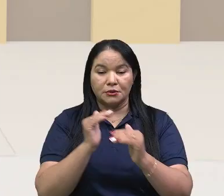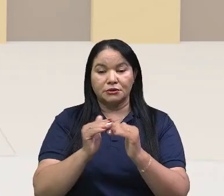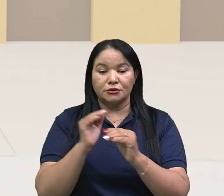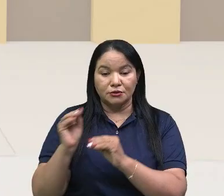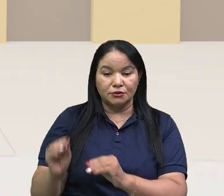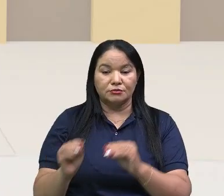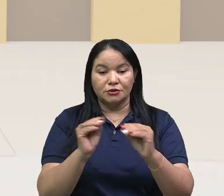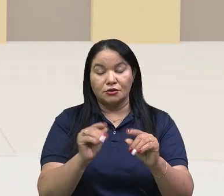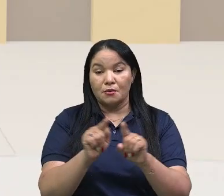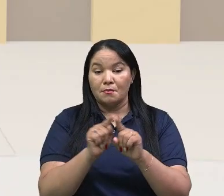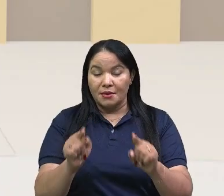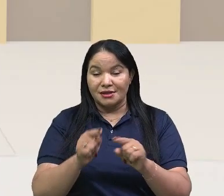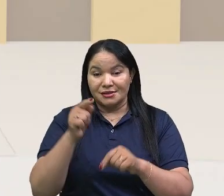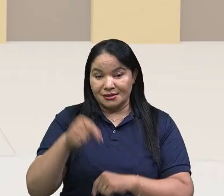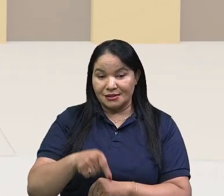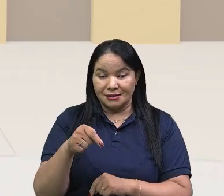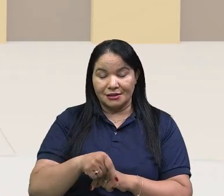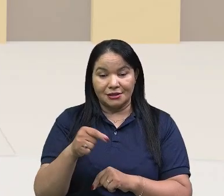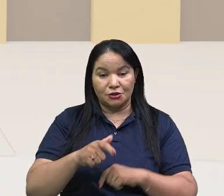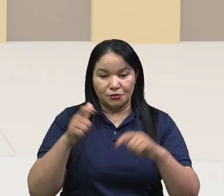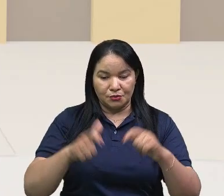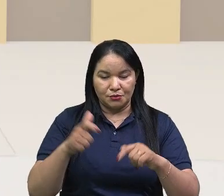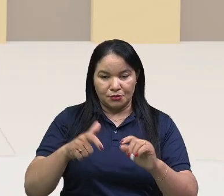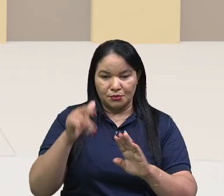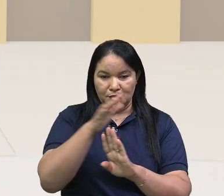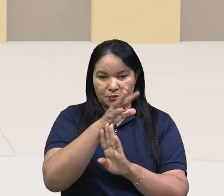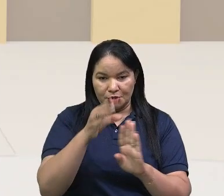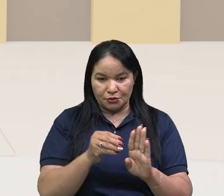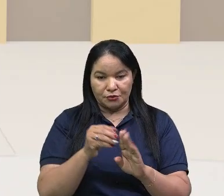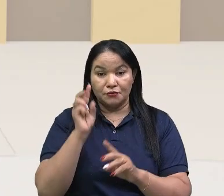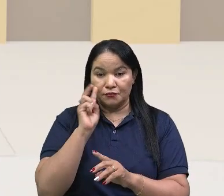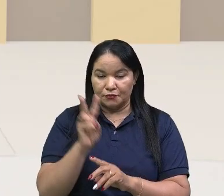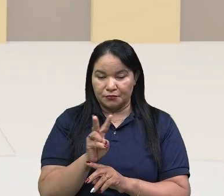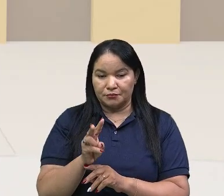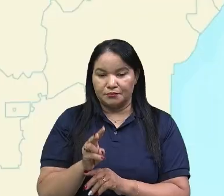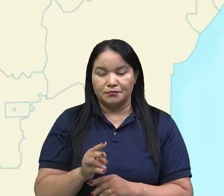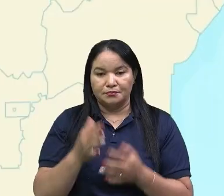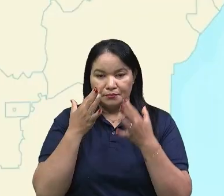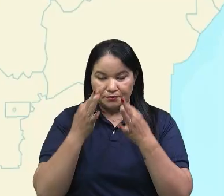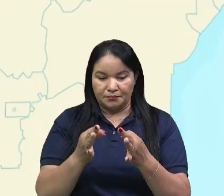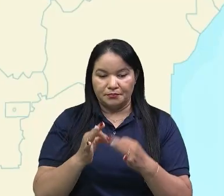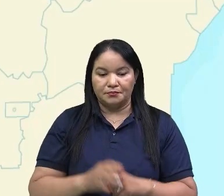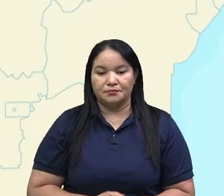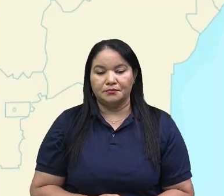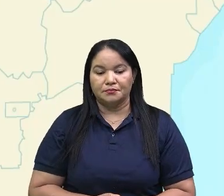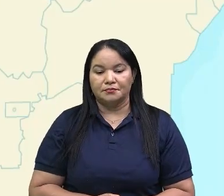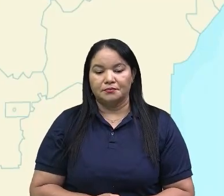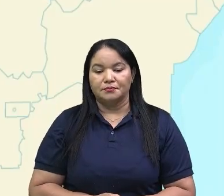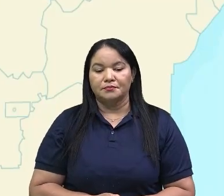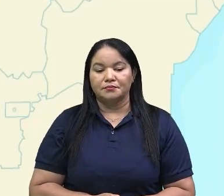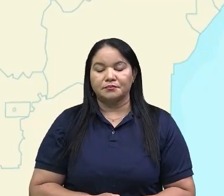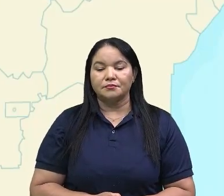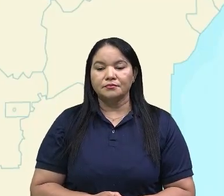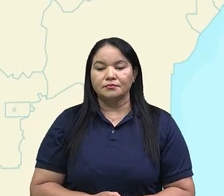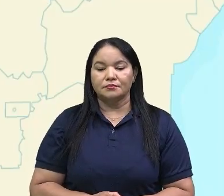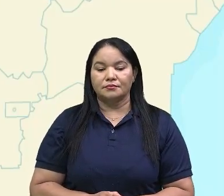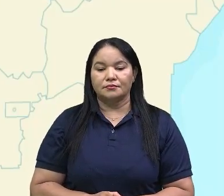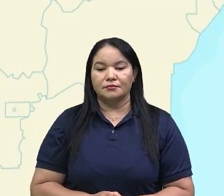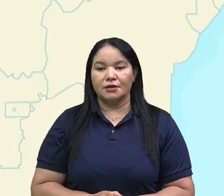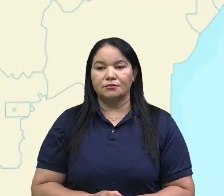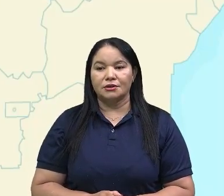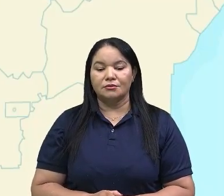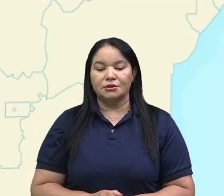mas aqui na nossa região, na Amazônia. Prestem atenção que a gente já retorna com vocês. Migrações internas na